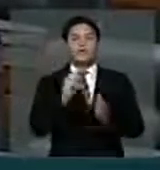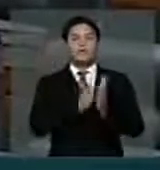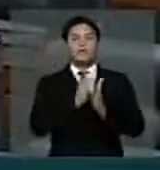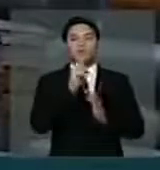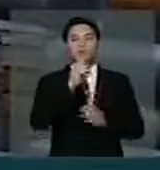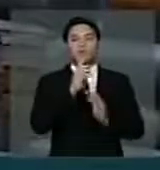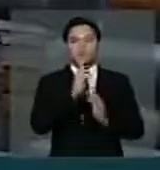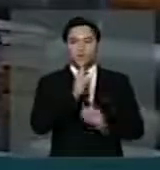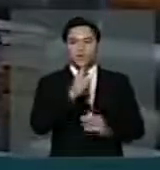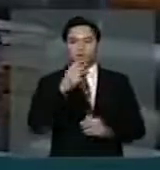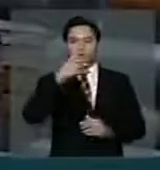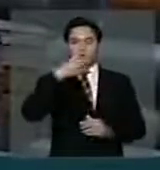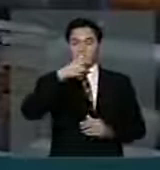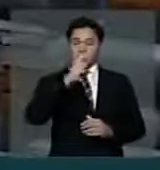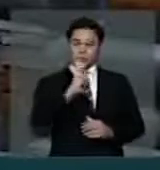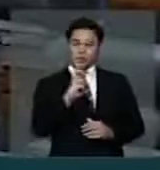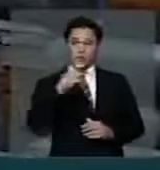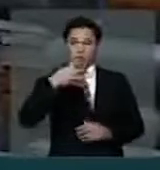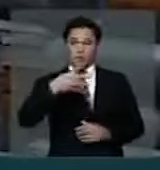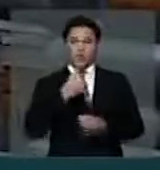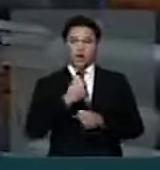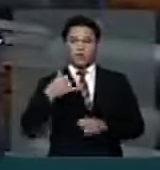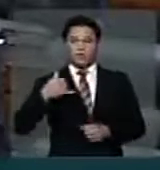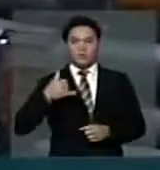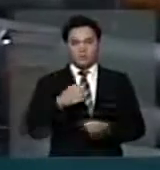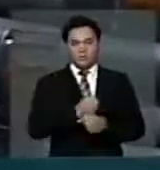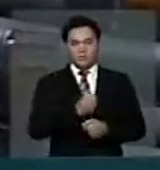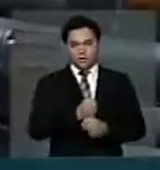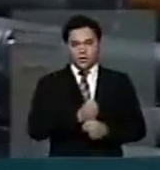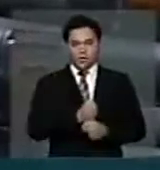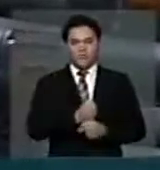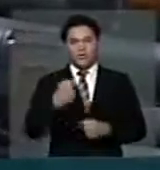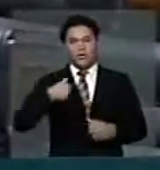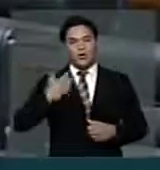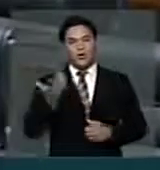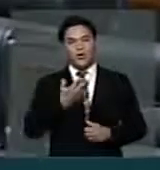sucesso à minha comunidade e é um orgulho representá-la aqui na Câmara Federal. Senhor presidente.